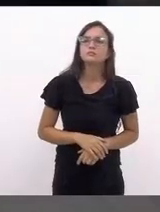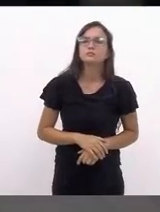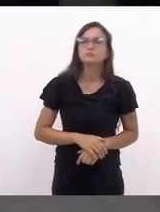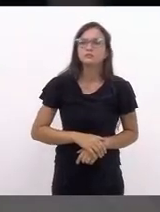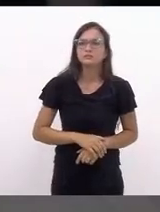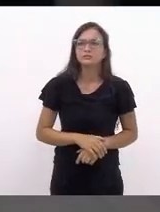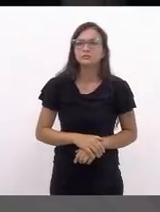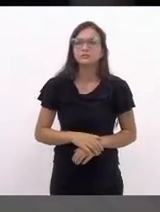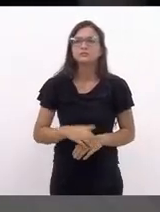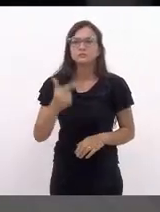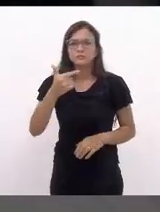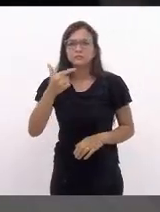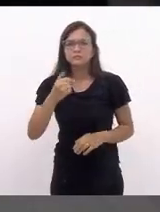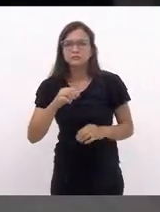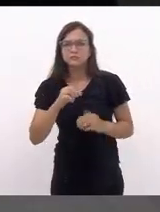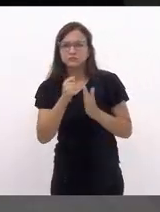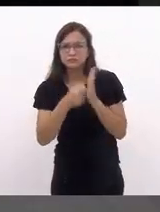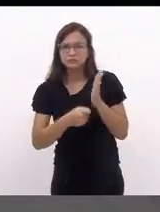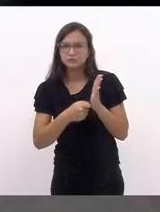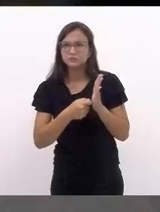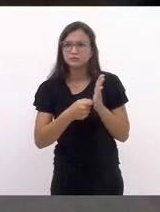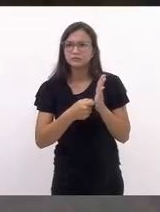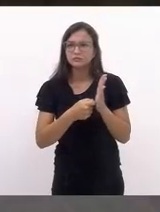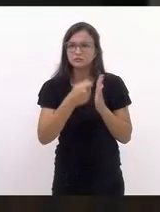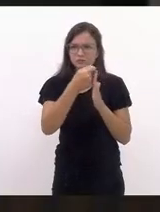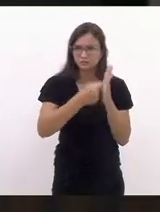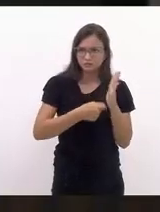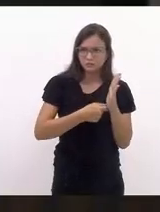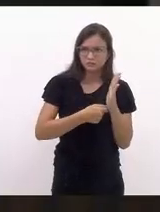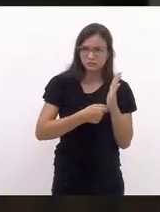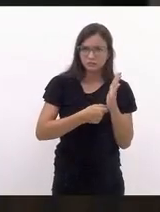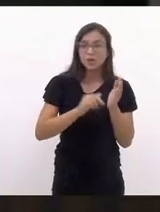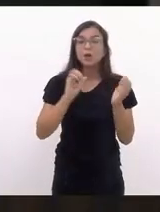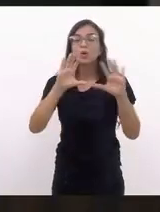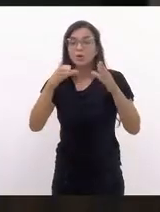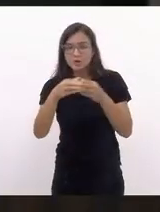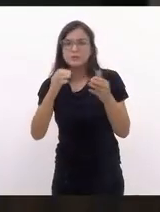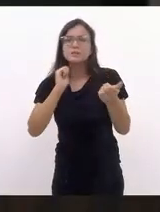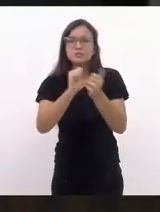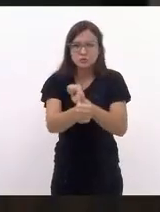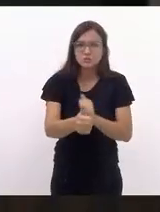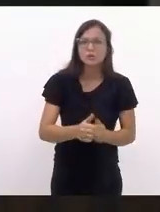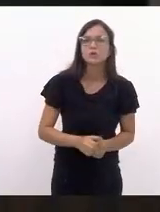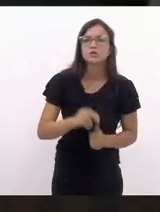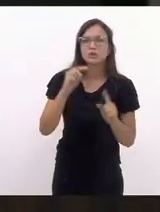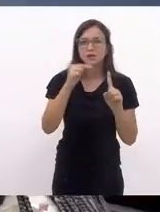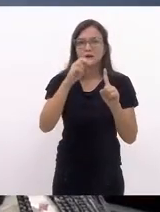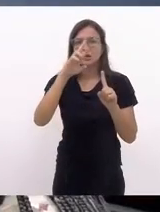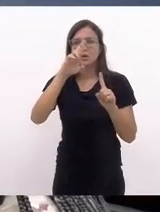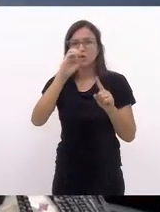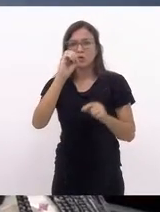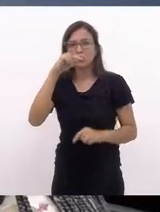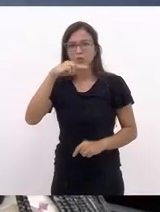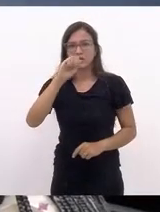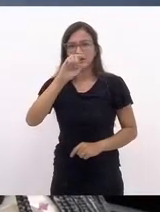redação do vencido pedindo forma finalização presidente da cabeça disposta Deputado Ronaldo Tieta